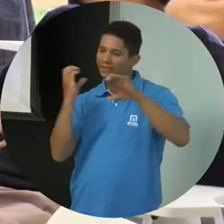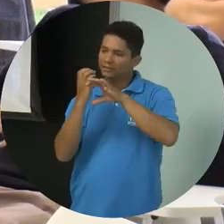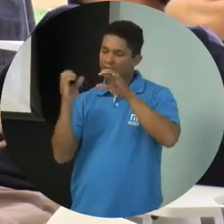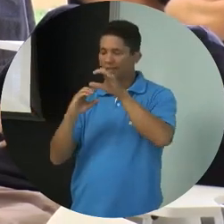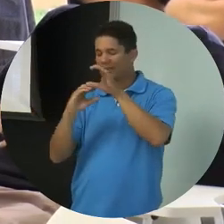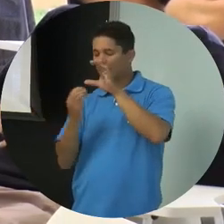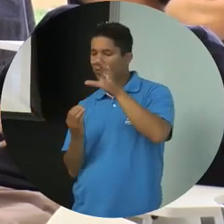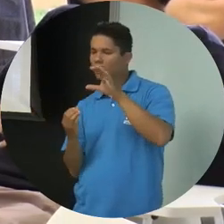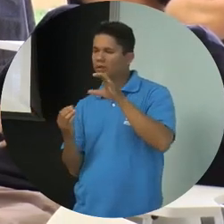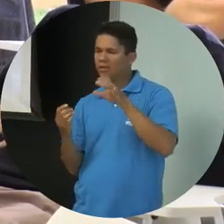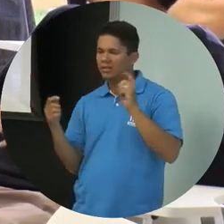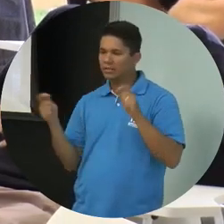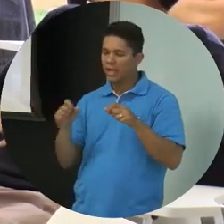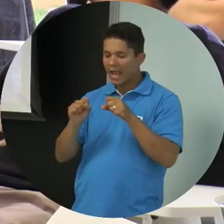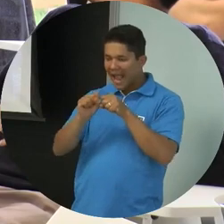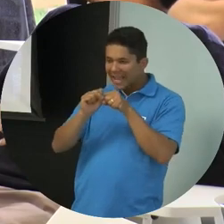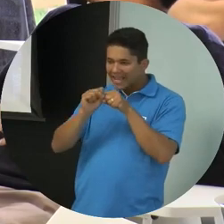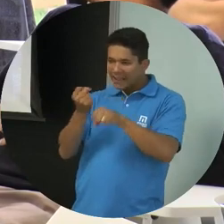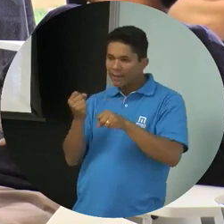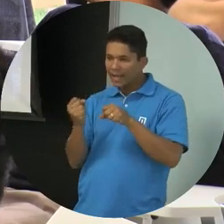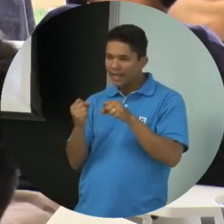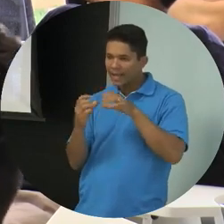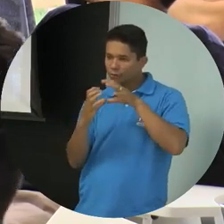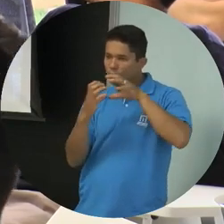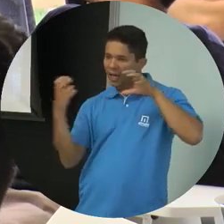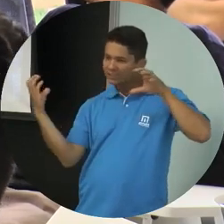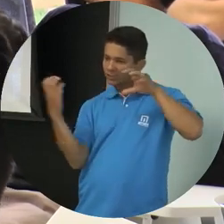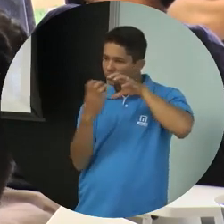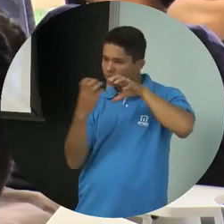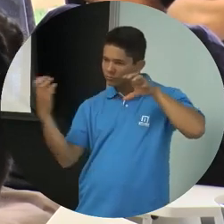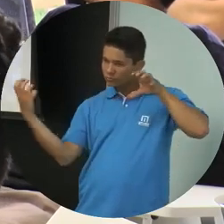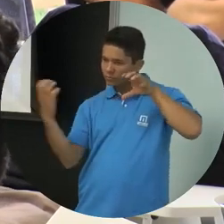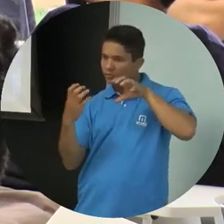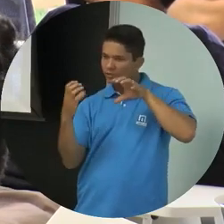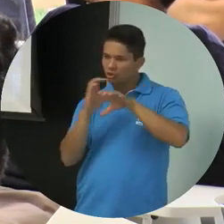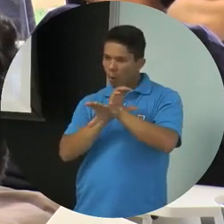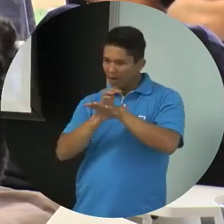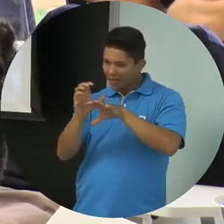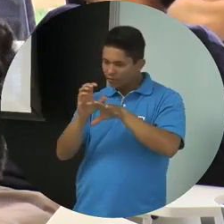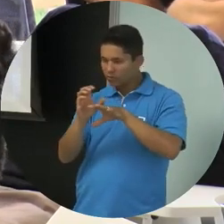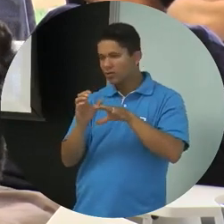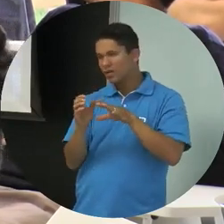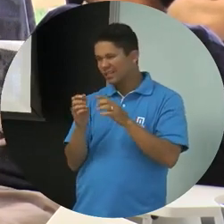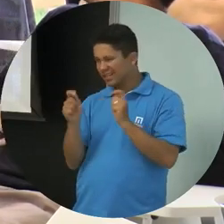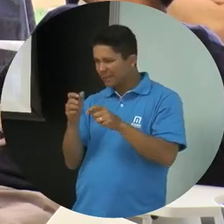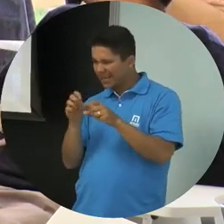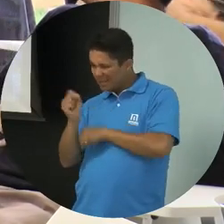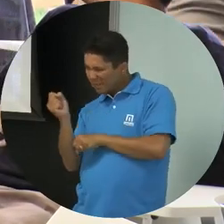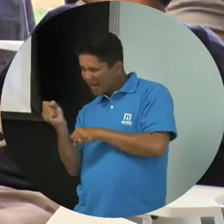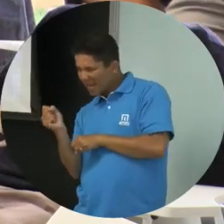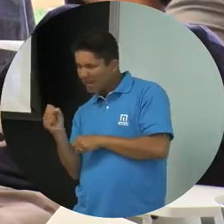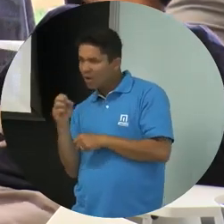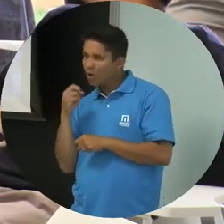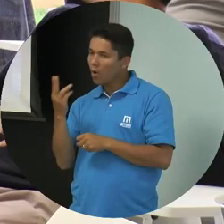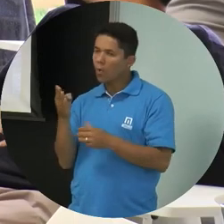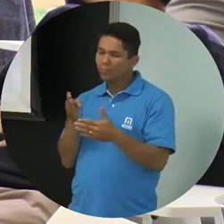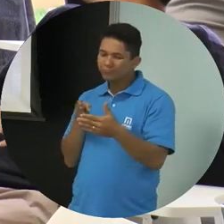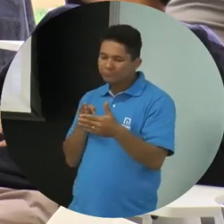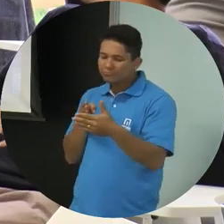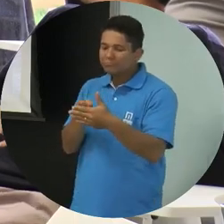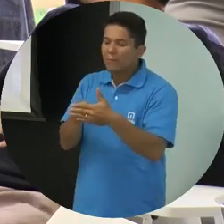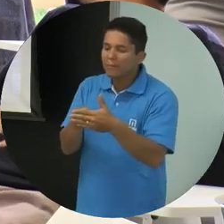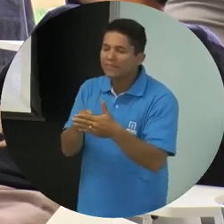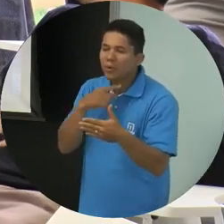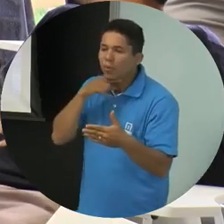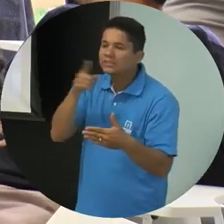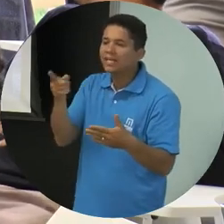quebrar, dependendo da distância que esse pedaço de concreto esteja da entrada da tubulação, ou o alcance não é tão grande a ponto de